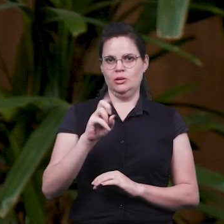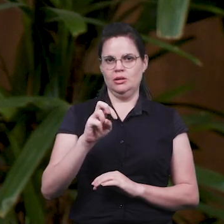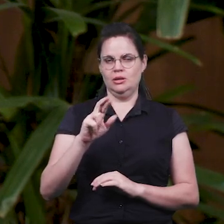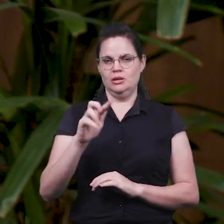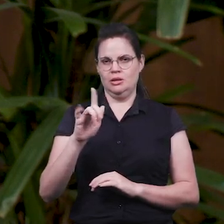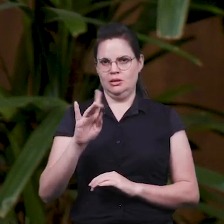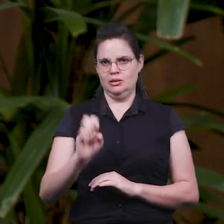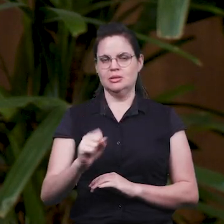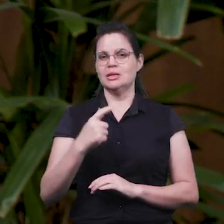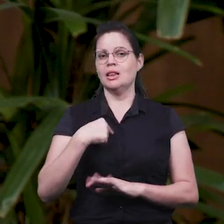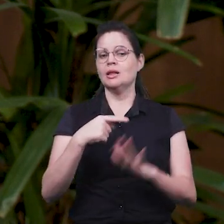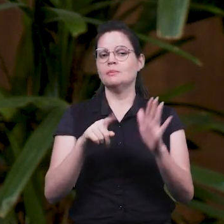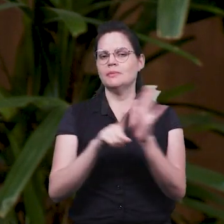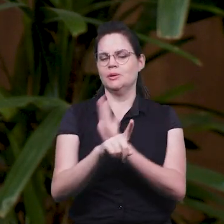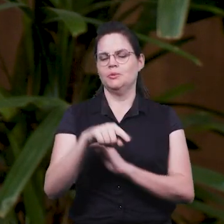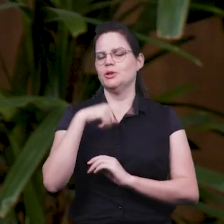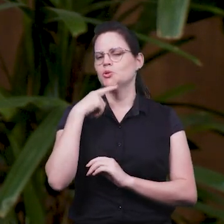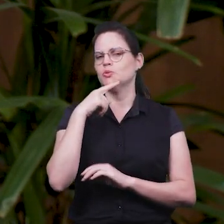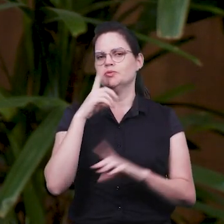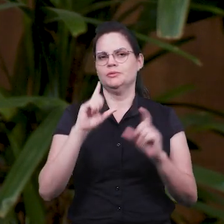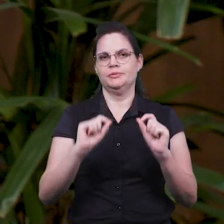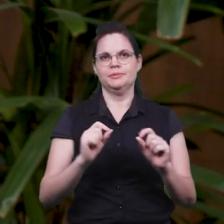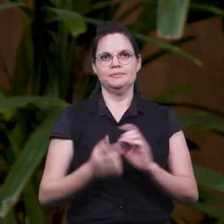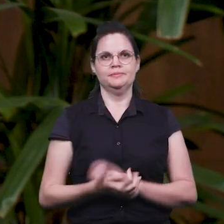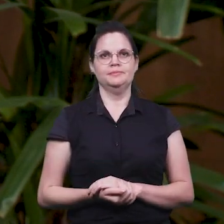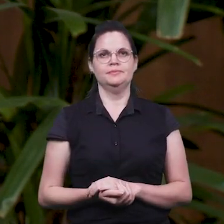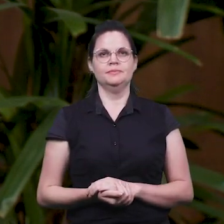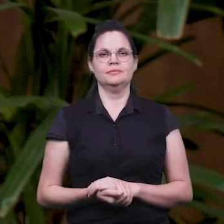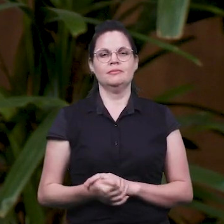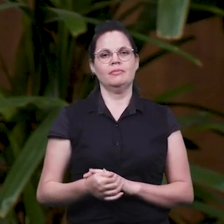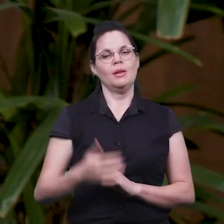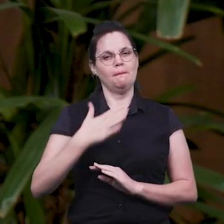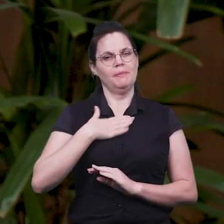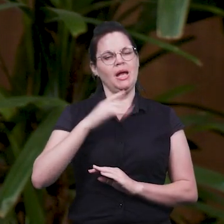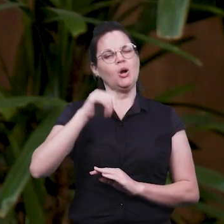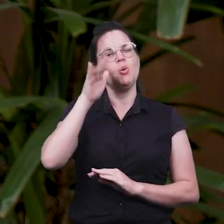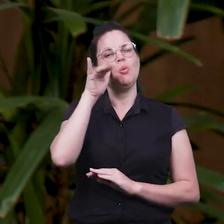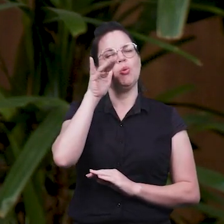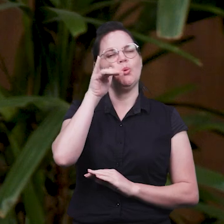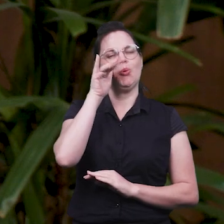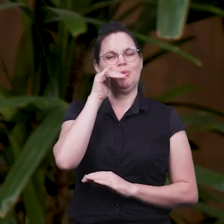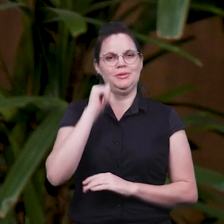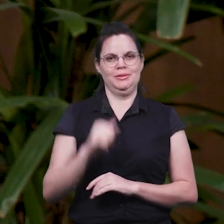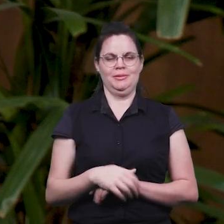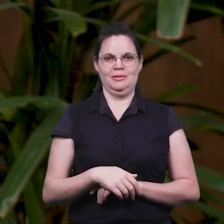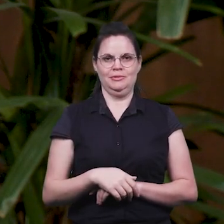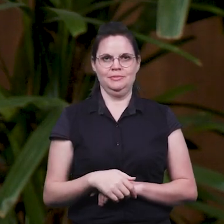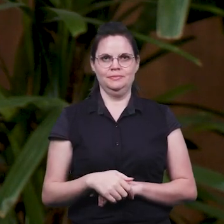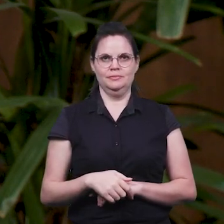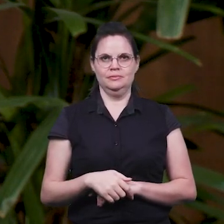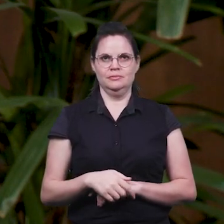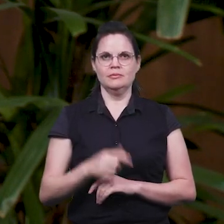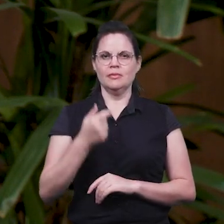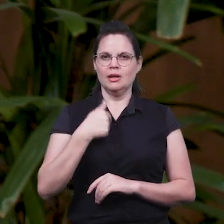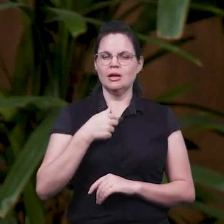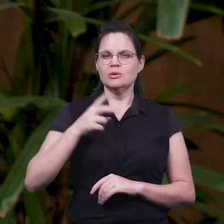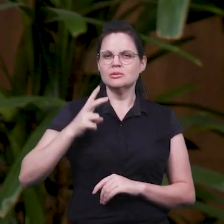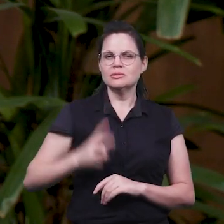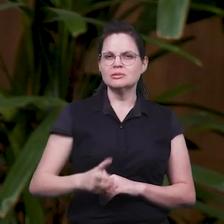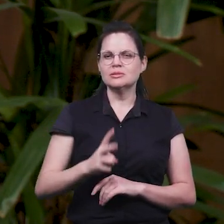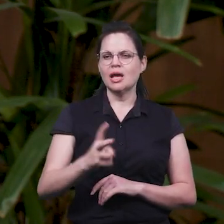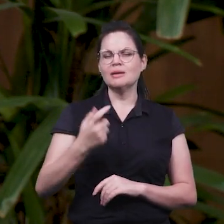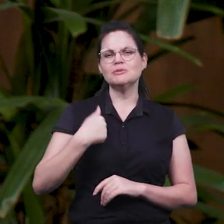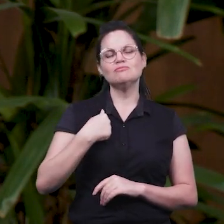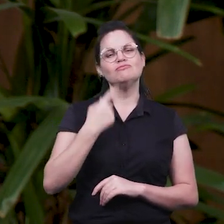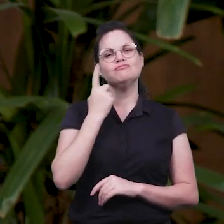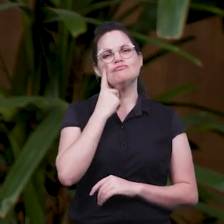seguinte: a minha pergunta é curiosidade. Há muito tempo eu desejo saber